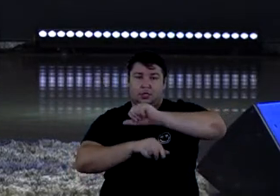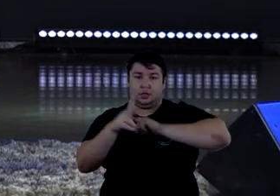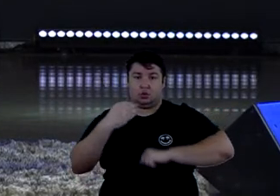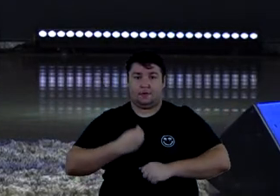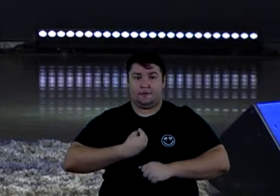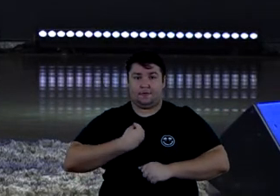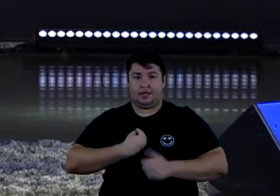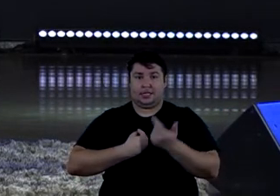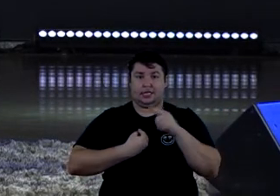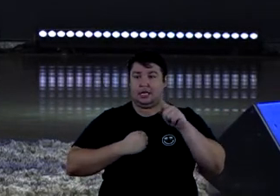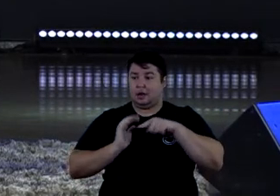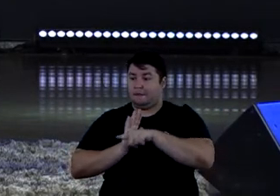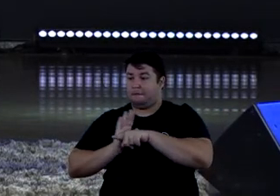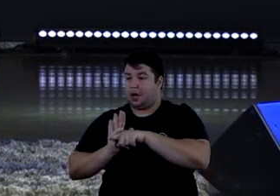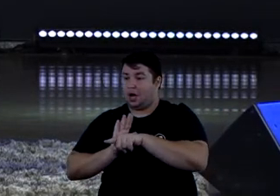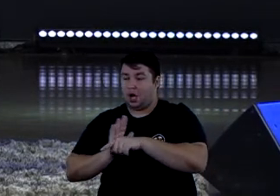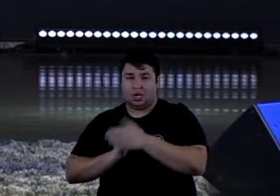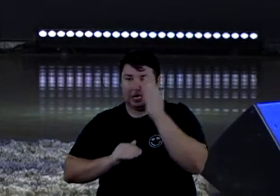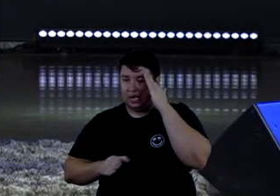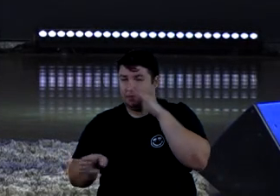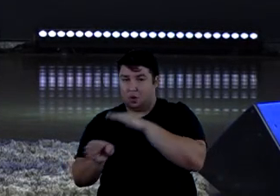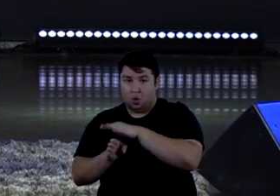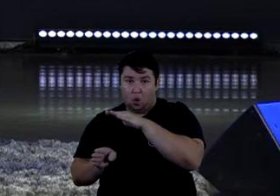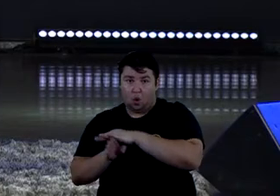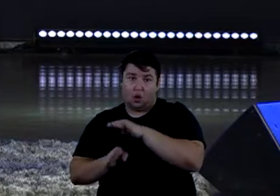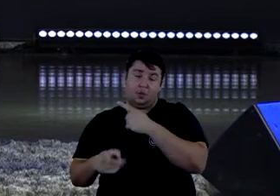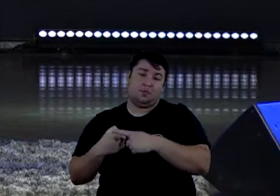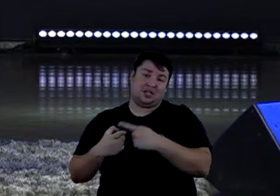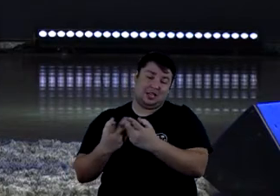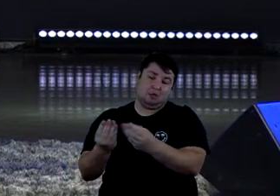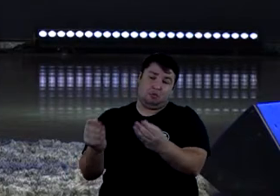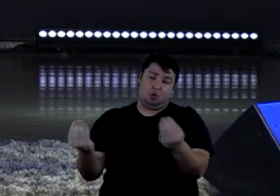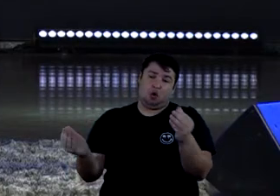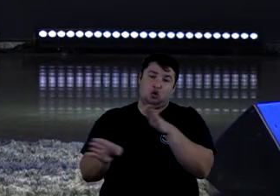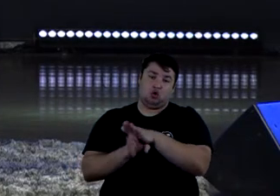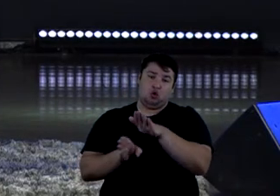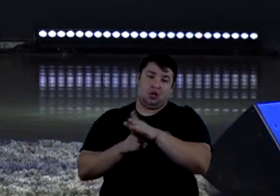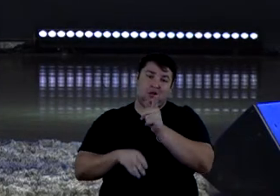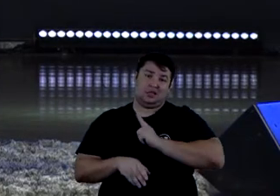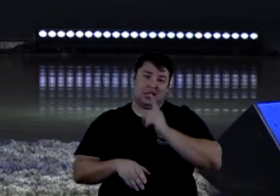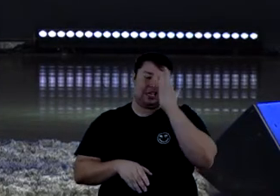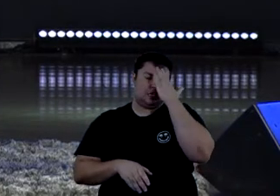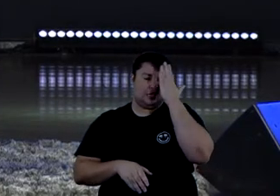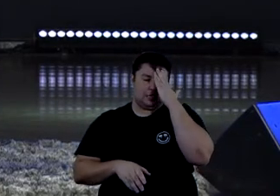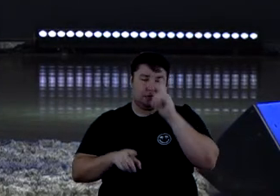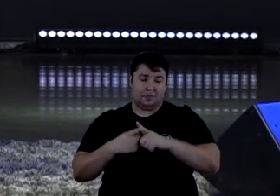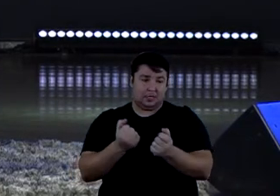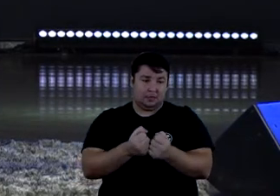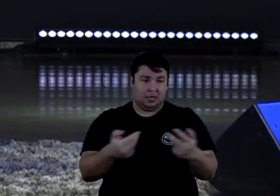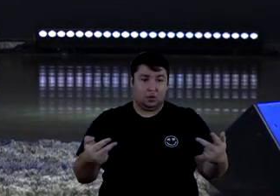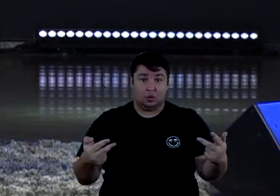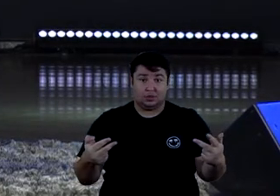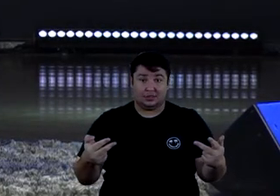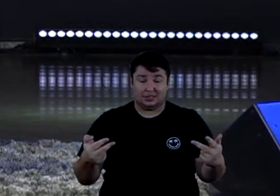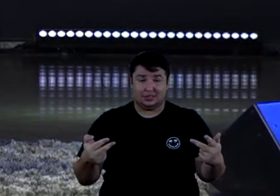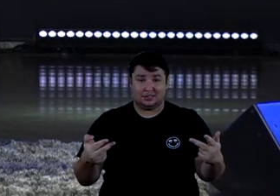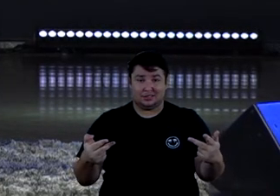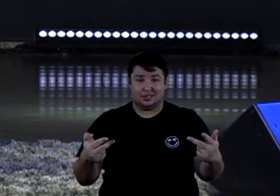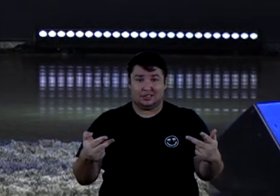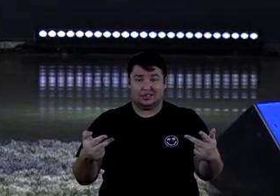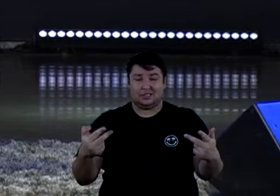sem buscar conselho, porque a Bíblia diz que na multidão de conselheiros há sabedoria. Mas para coisas que